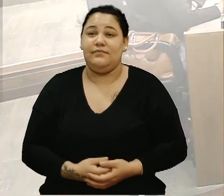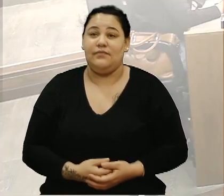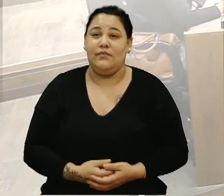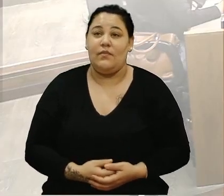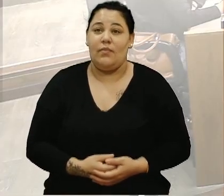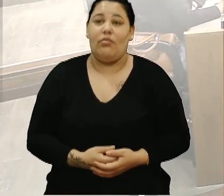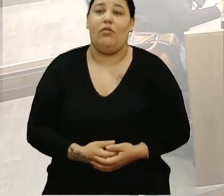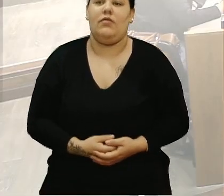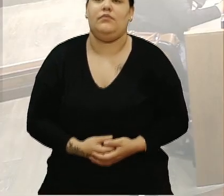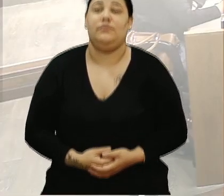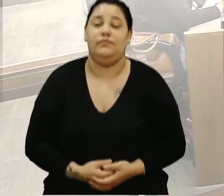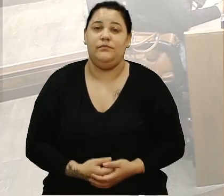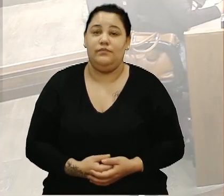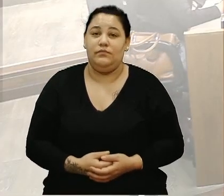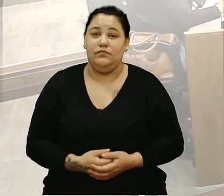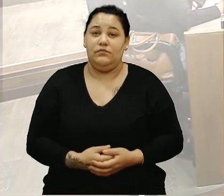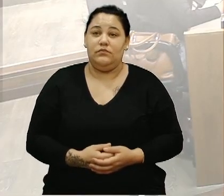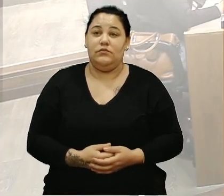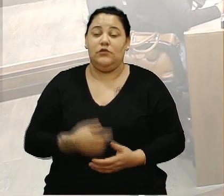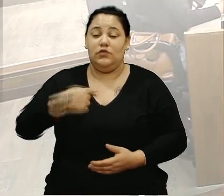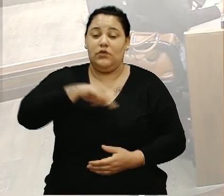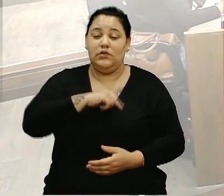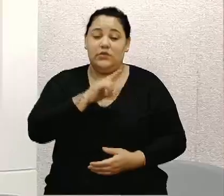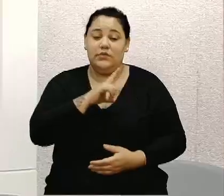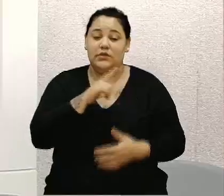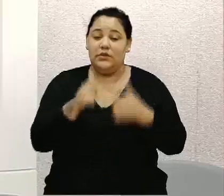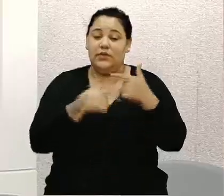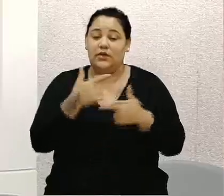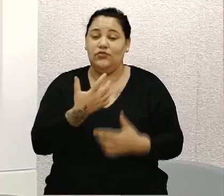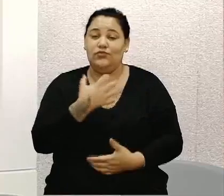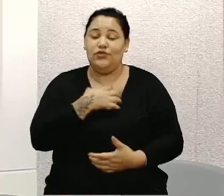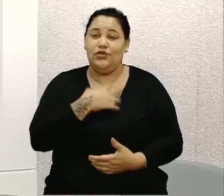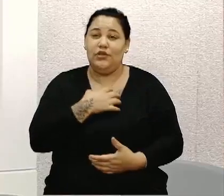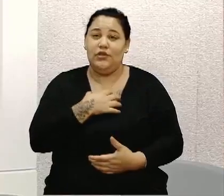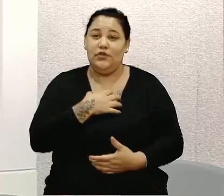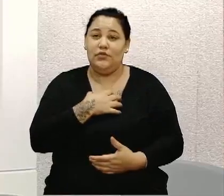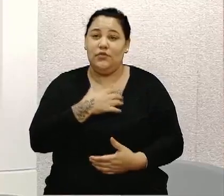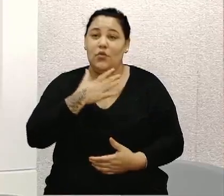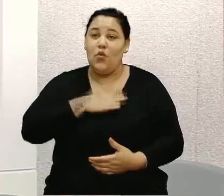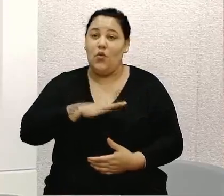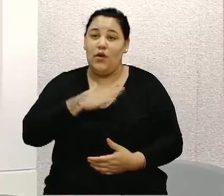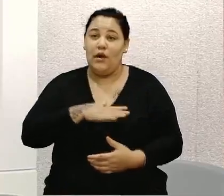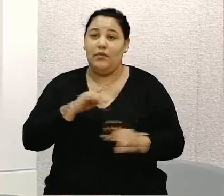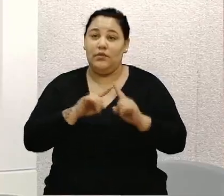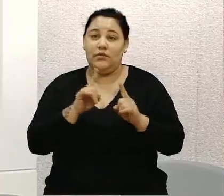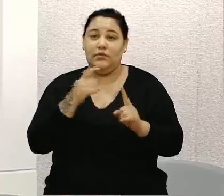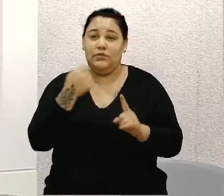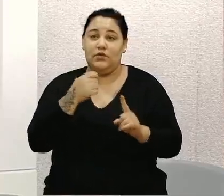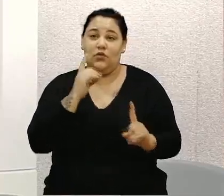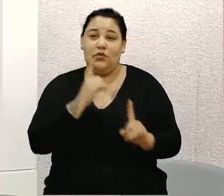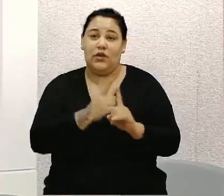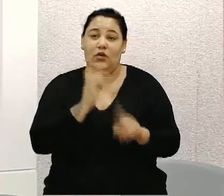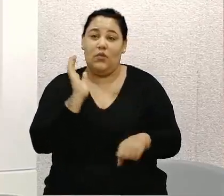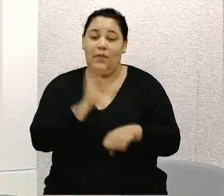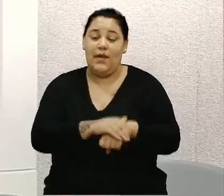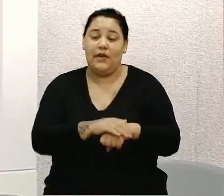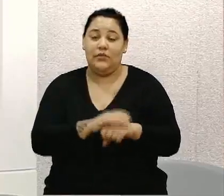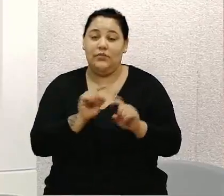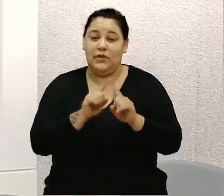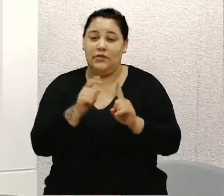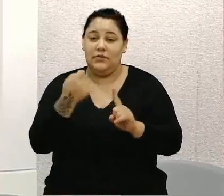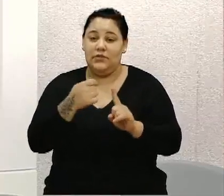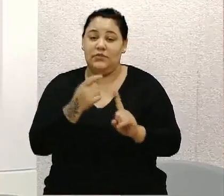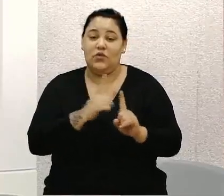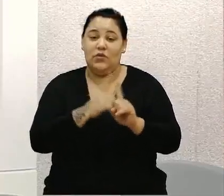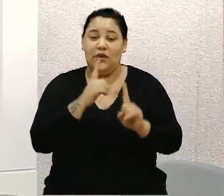Rafael, mas nós temos que trabalhar de forma harmoniosa. Não tem que achar culpados, mas sim soluções. Como o senhor denuncia aqui